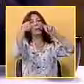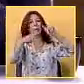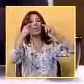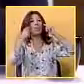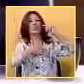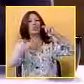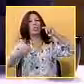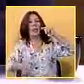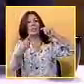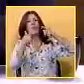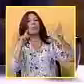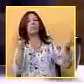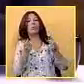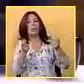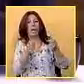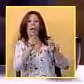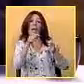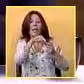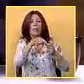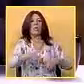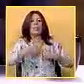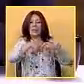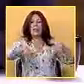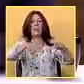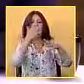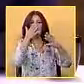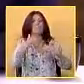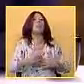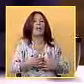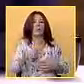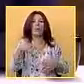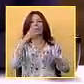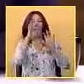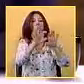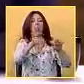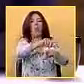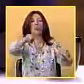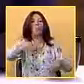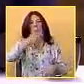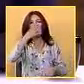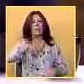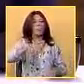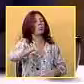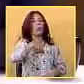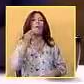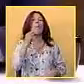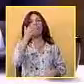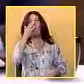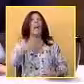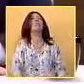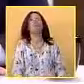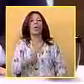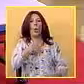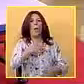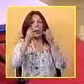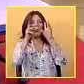que tinham publicidade. São esses sentimentos parolos, de fazer parolos os portugueses, que eu quero acordar os portugueses. Não é bom para Portugal